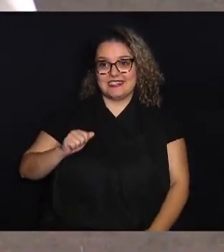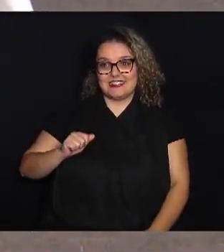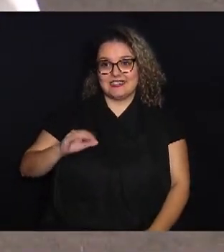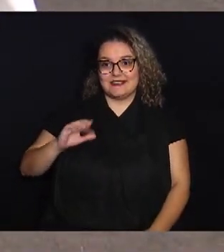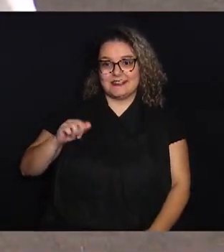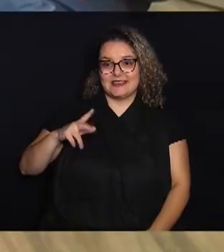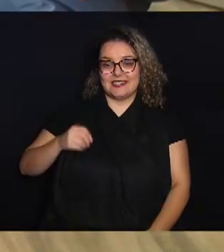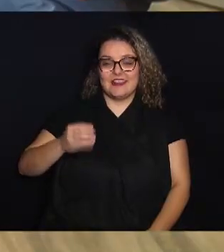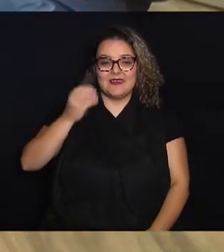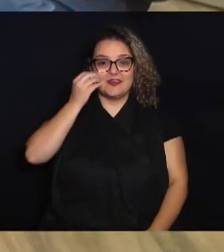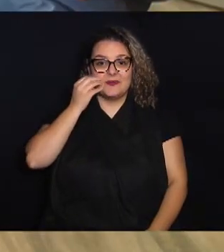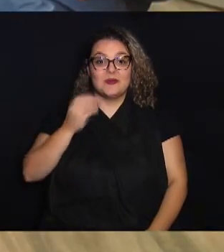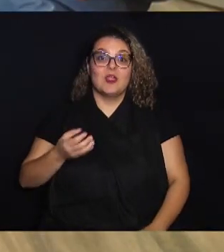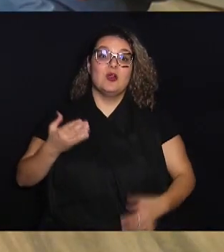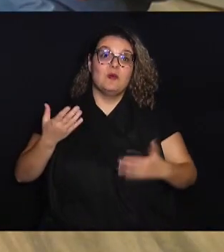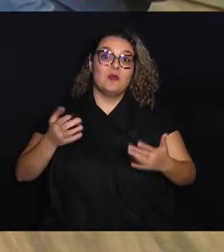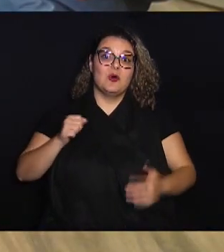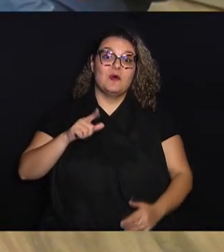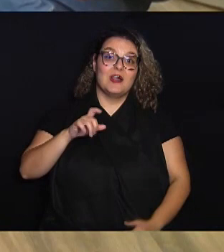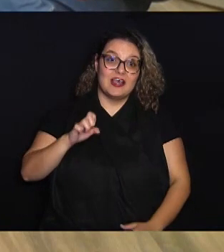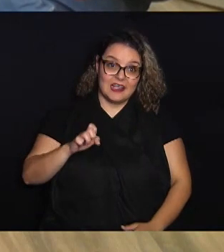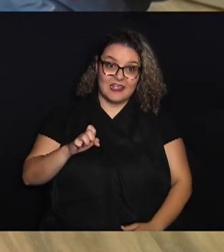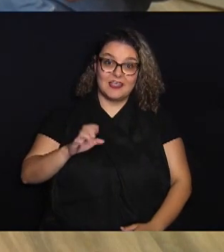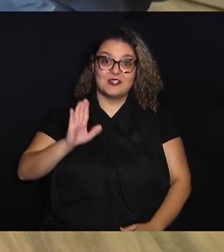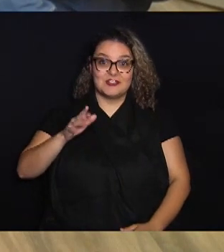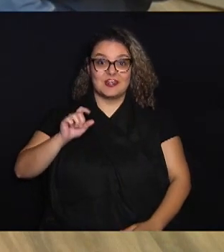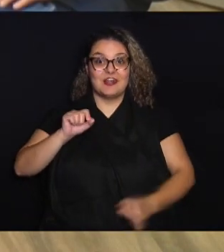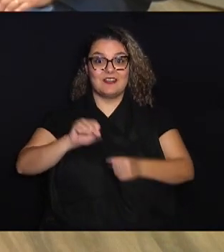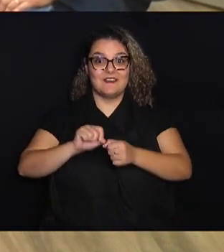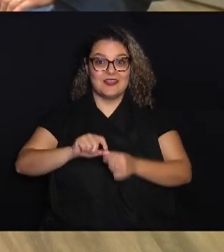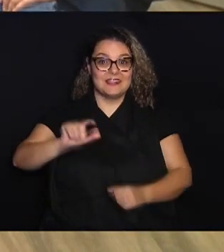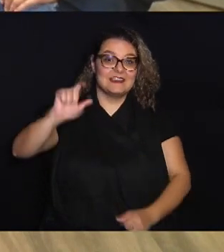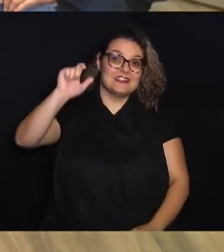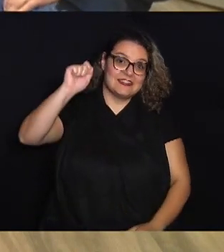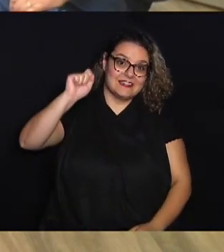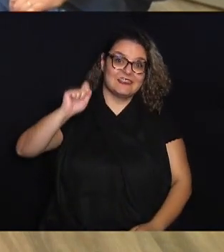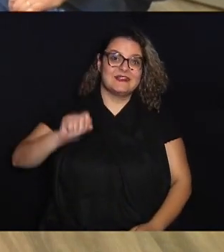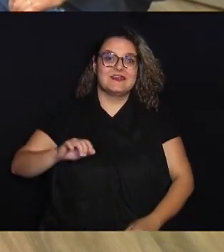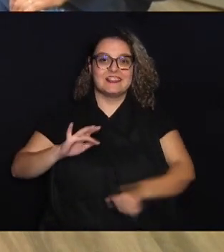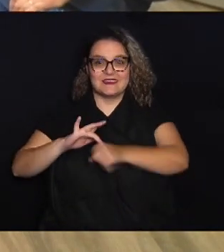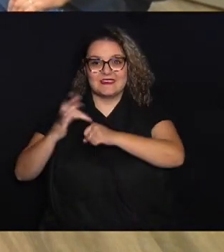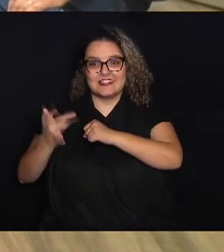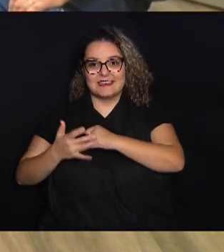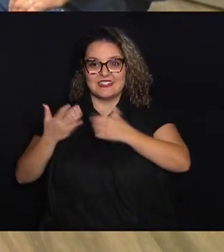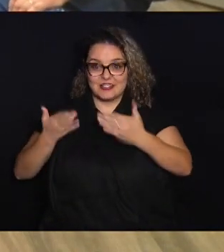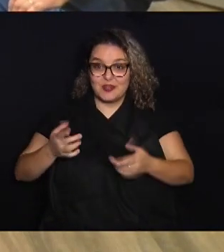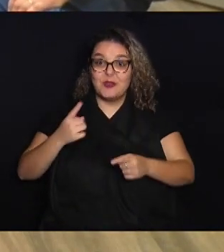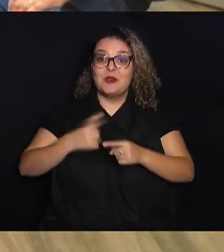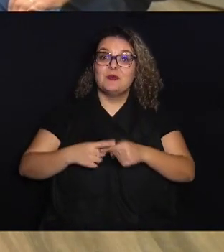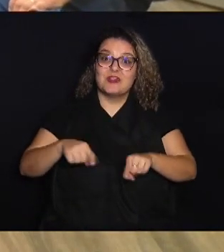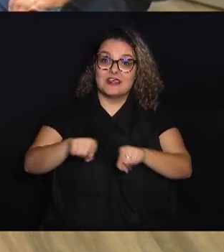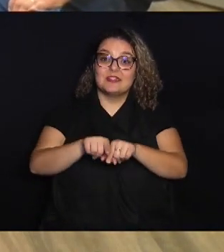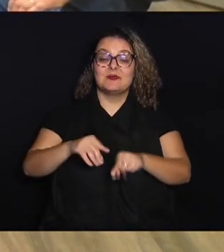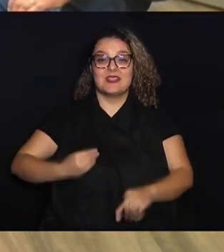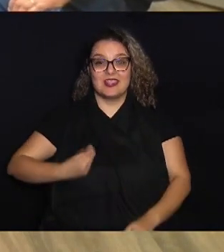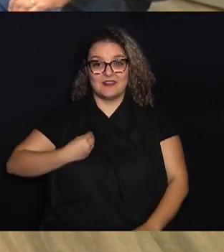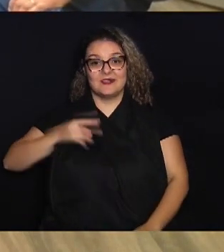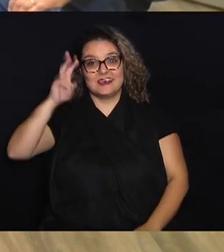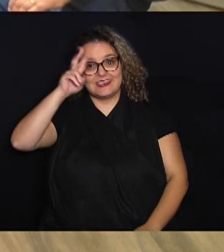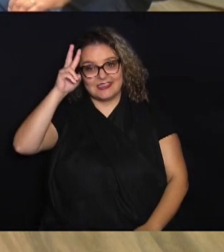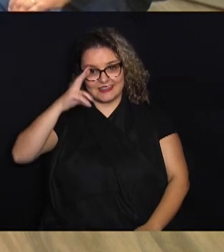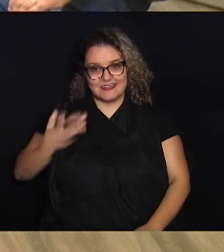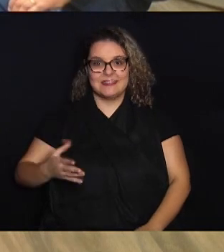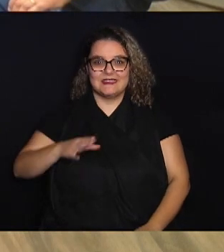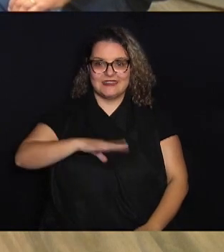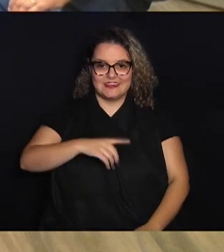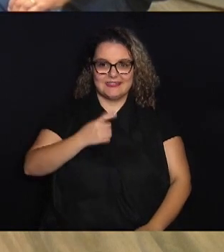André. Bom, tenho certeza que você já fez uma selfie aí, né, Alexandra, para colocar nas suas redes sociais, porque você está vivenciando a história de Campinas.